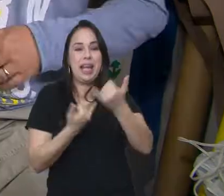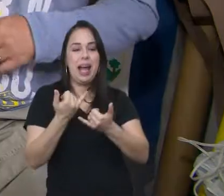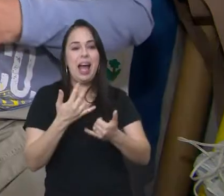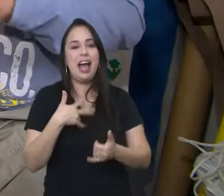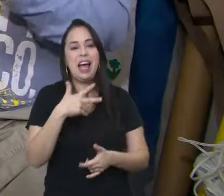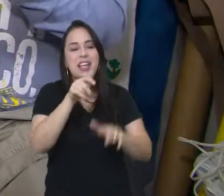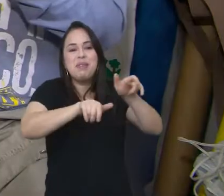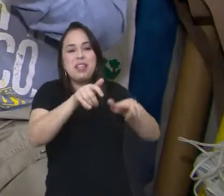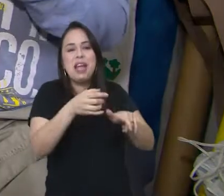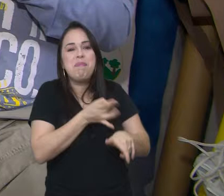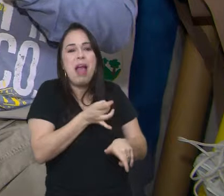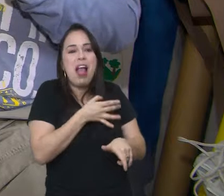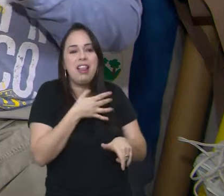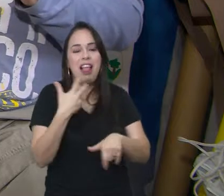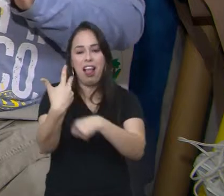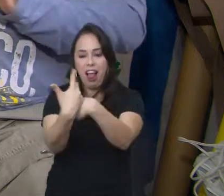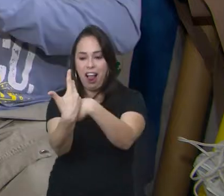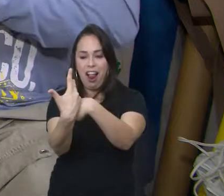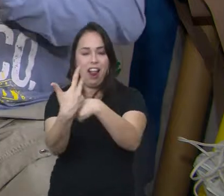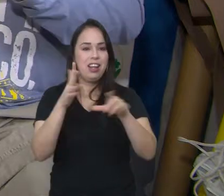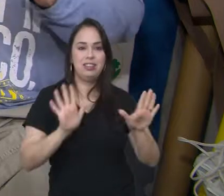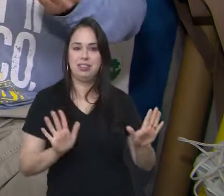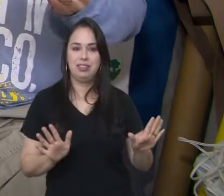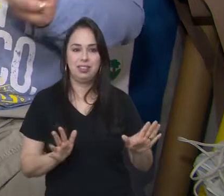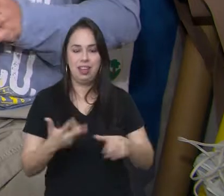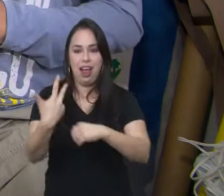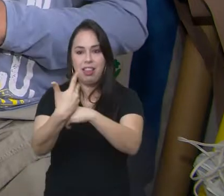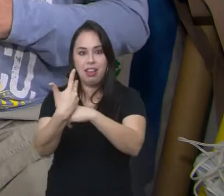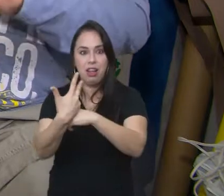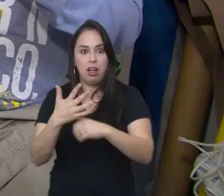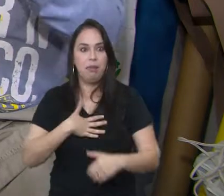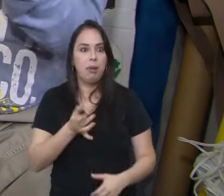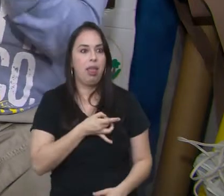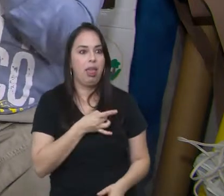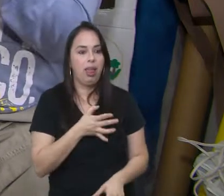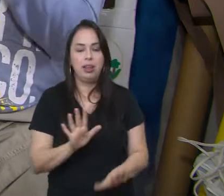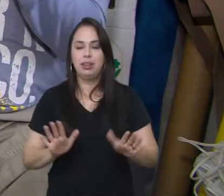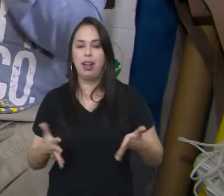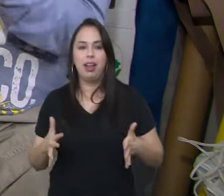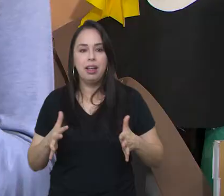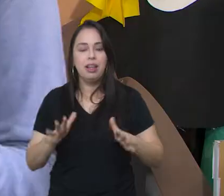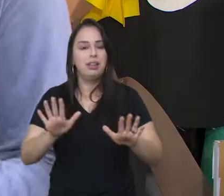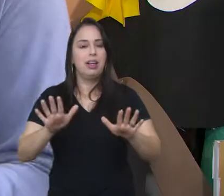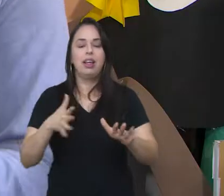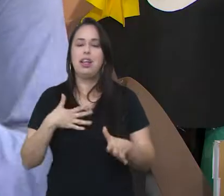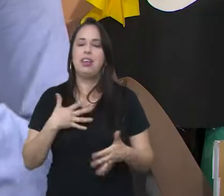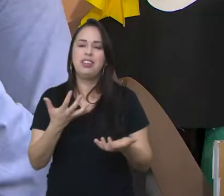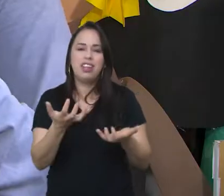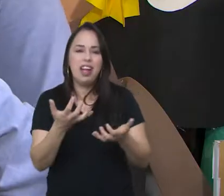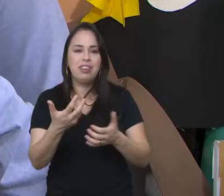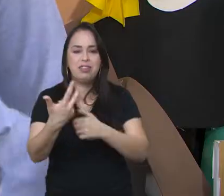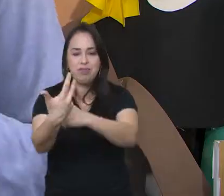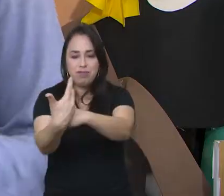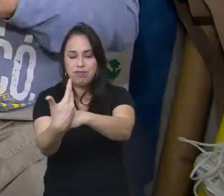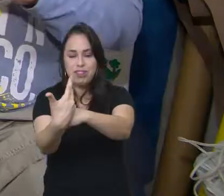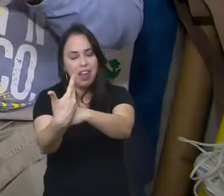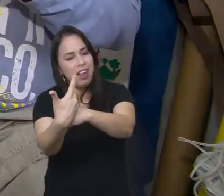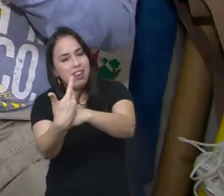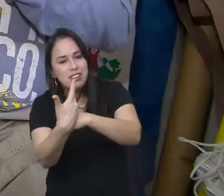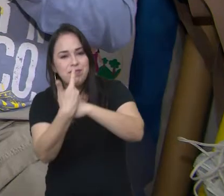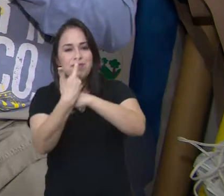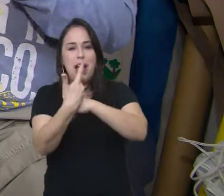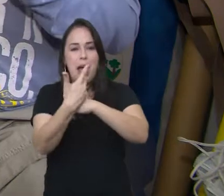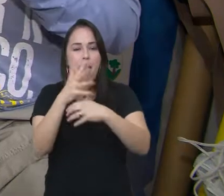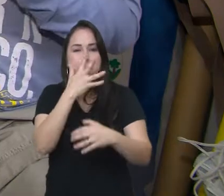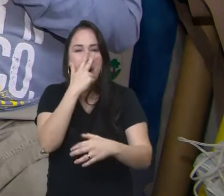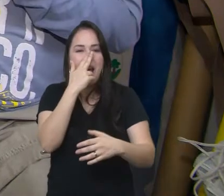né? A tecnologia vem, tem gente que tem medo. Nossa, a câmera começa a tremer. Eu já brinco, já aproximo, então isso ajuda. Então,